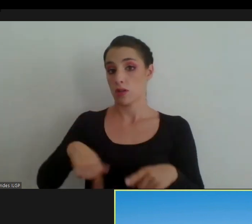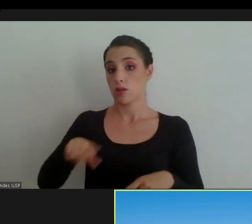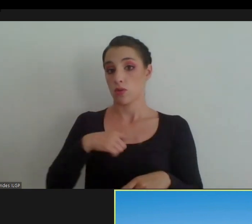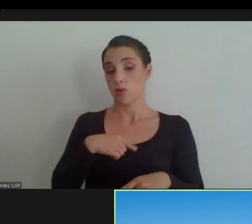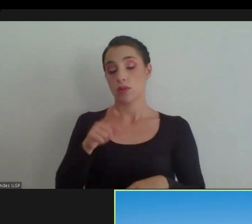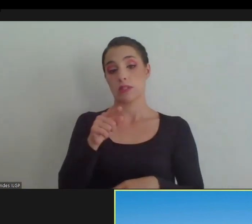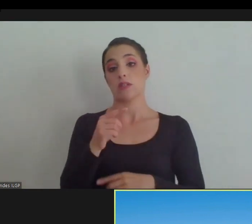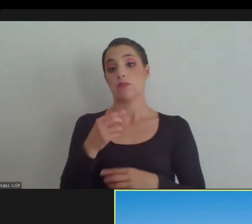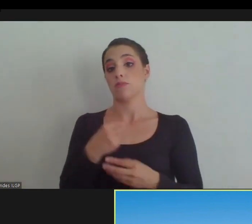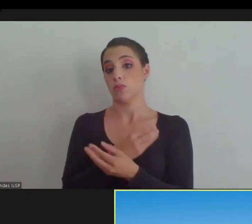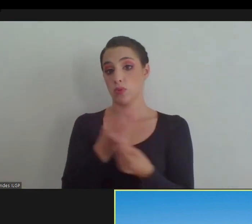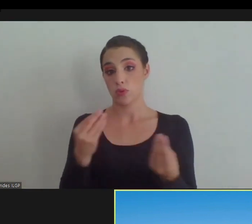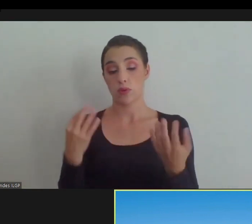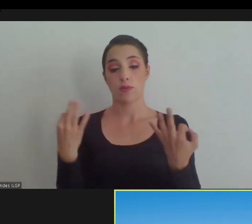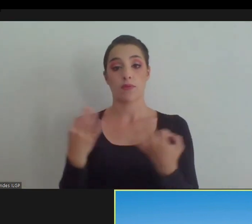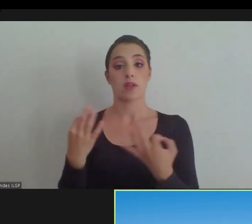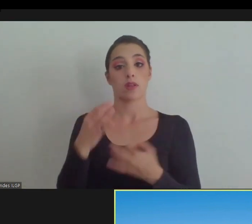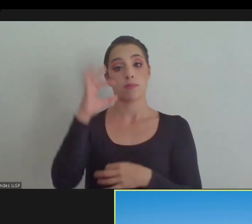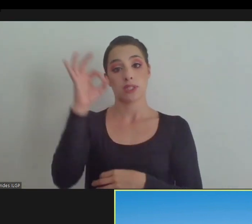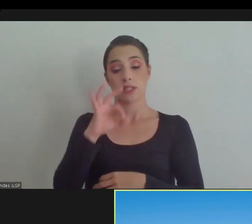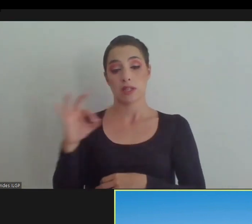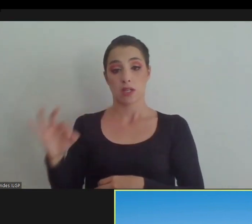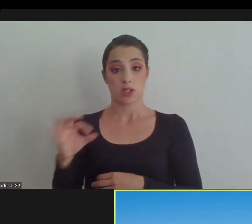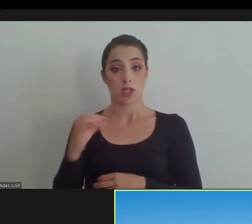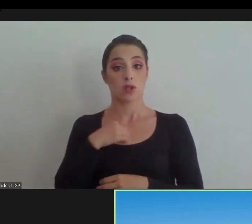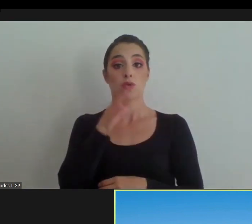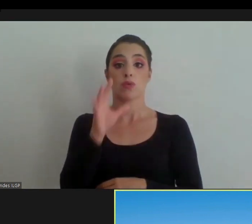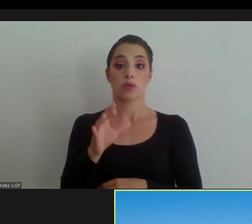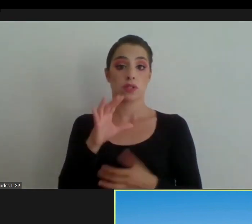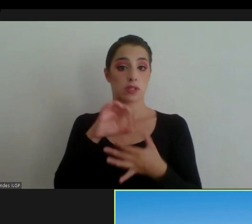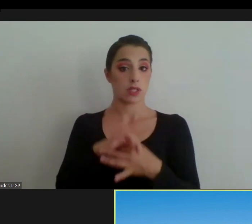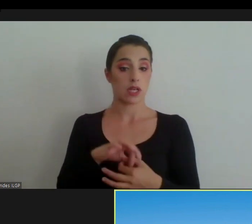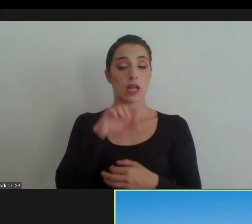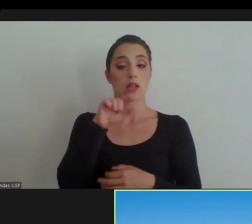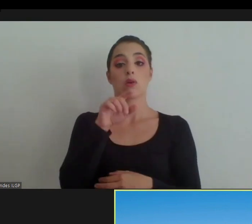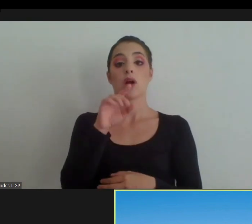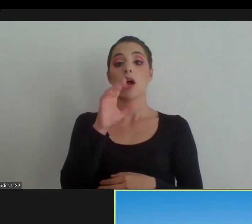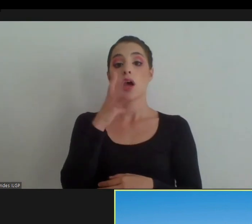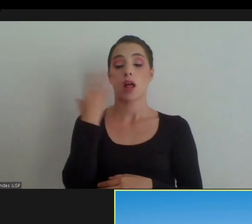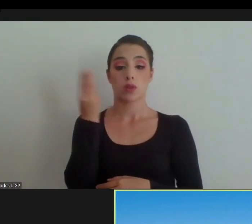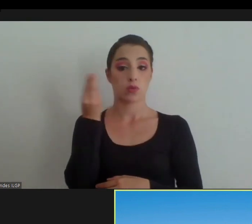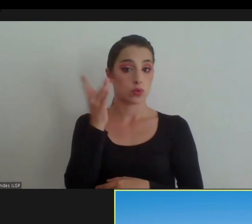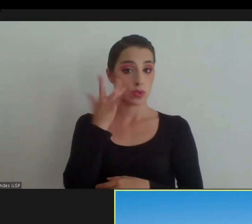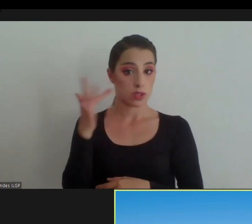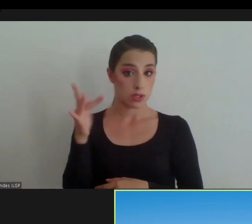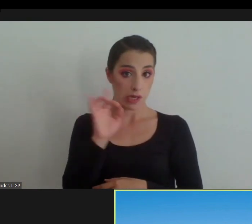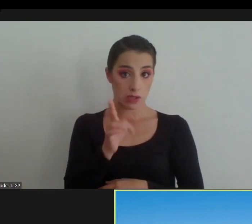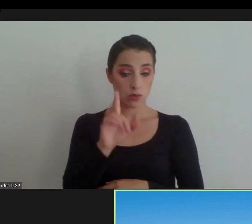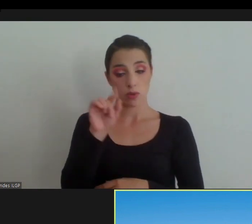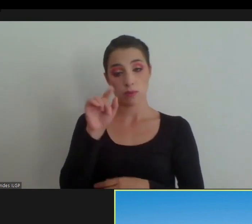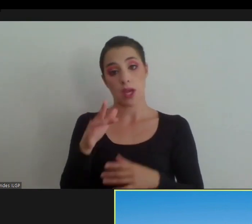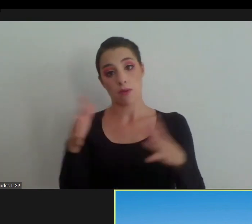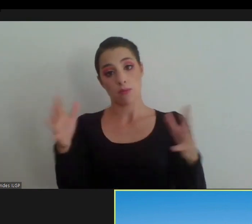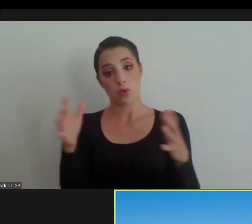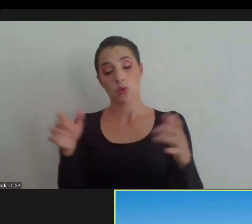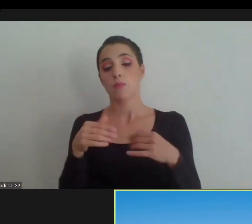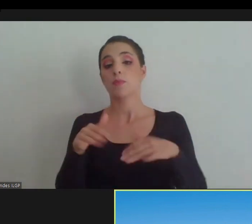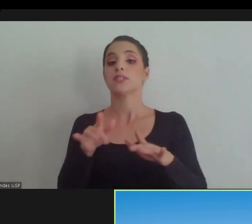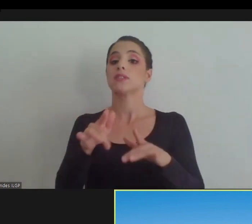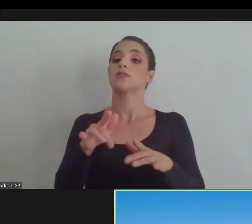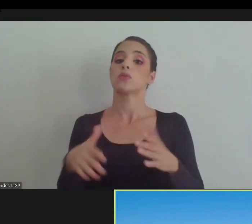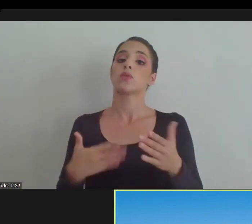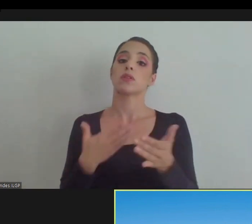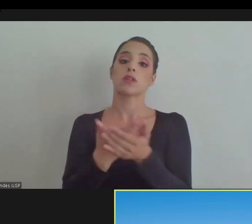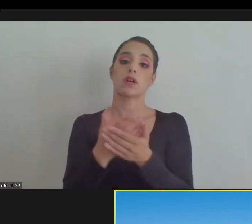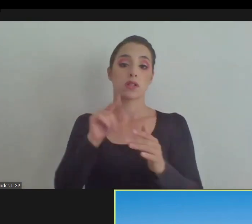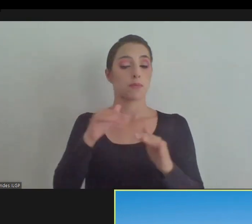muito. A percentagem que eu referi de alunos estrangeiros, e por isso permitiu a sustentabilidade também da própria